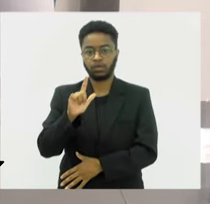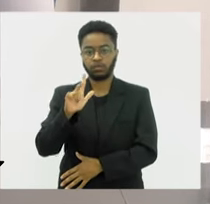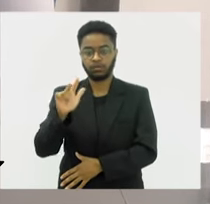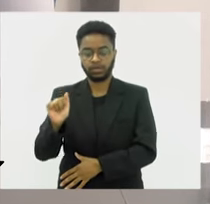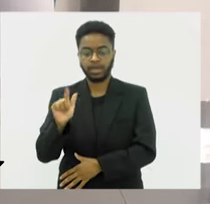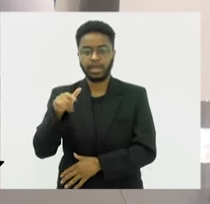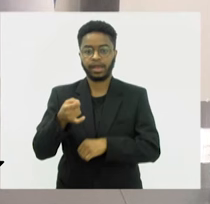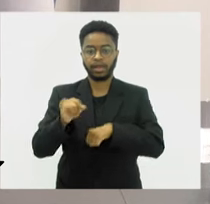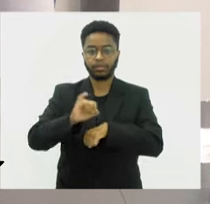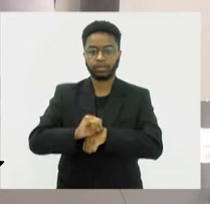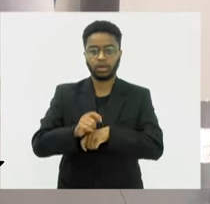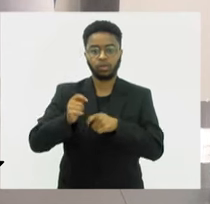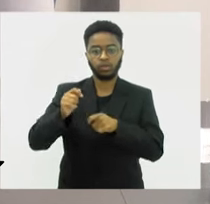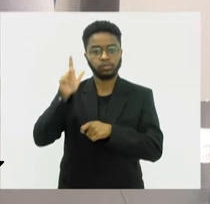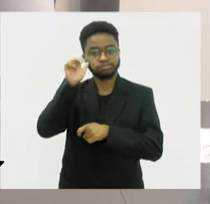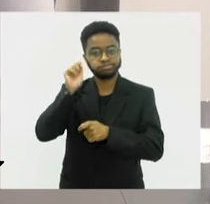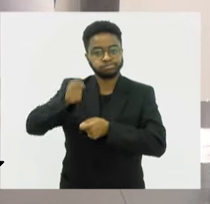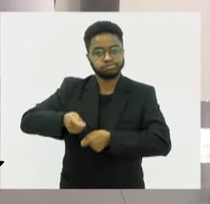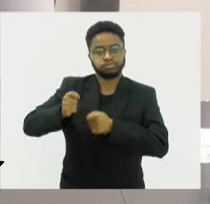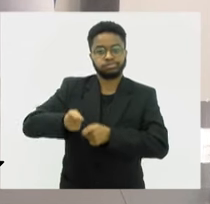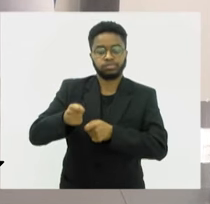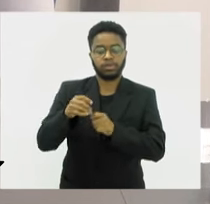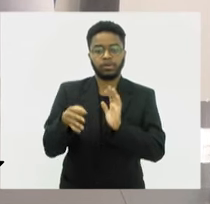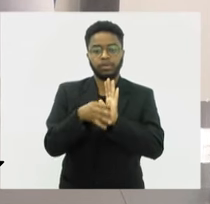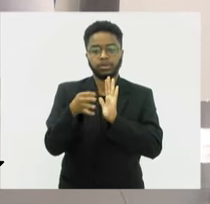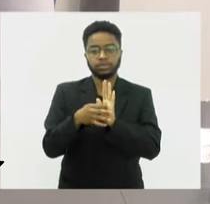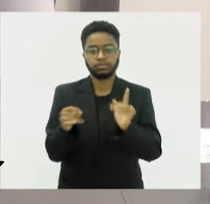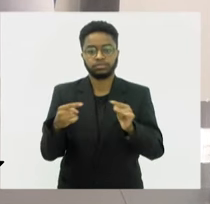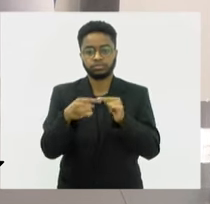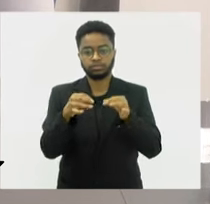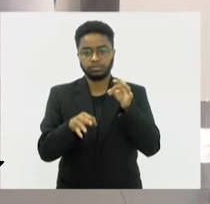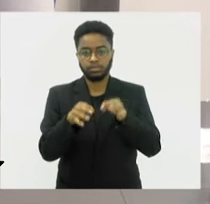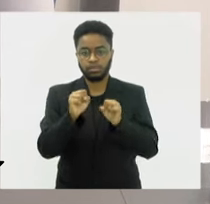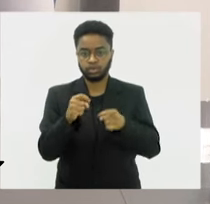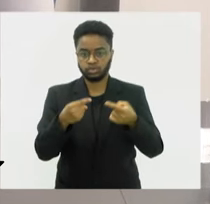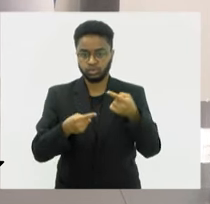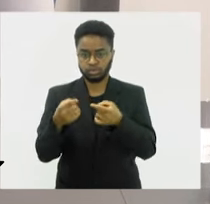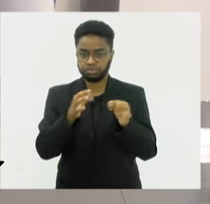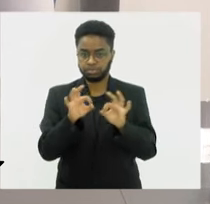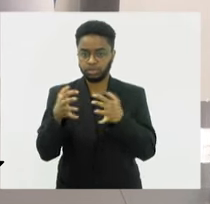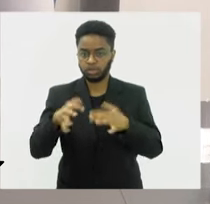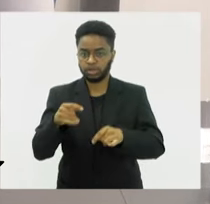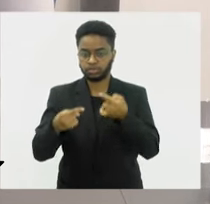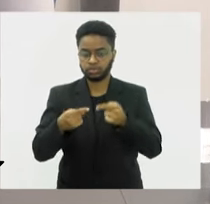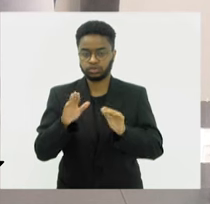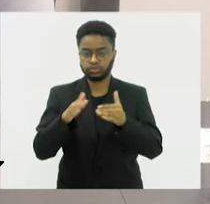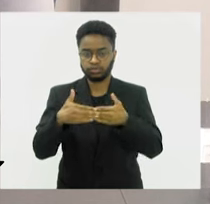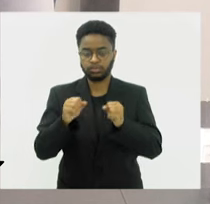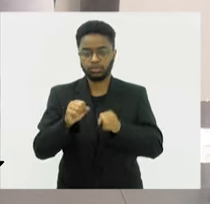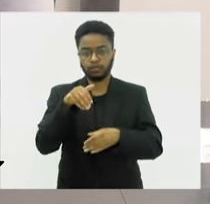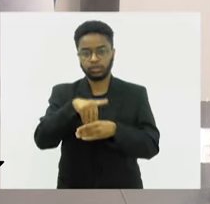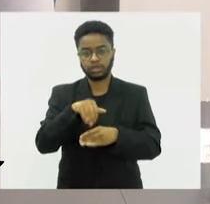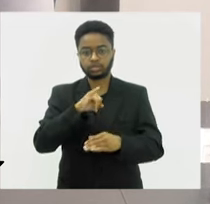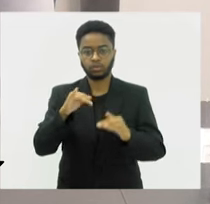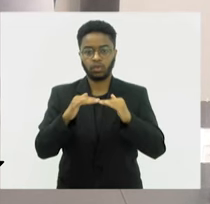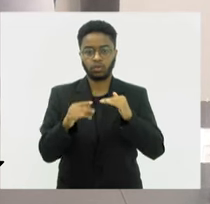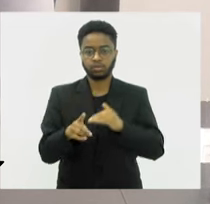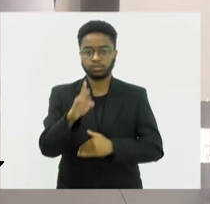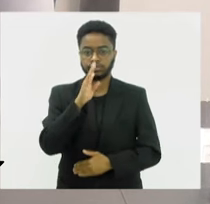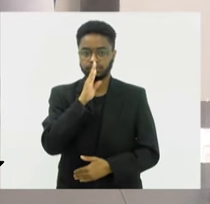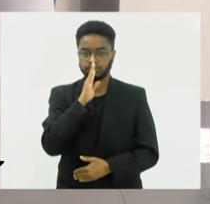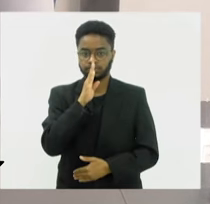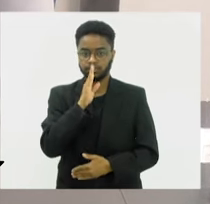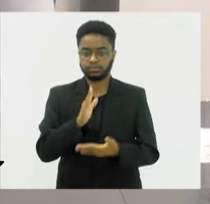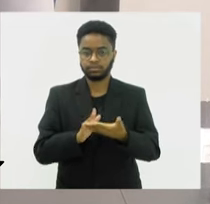cavalgada. Parecer é pela juridicidade, em discussão. Não havendo quem queira discutir, encerrada a discussão, em votação, senhores que aprovam, permaneçam